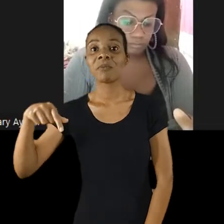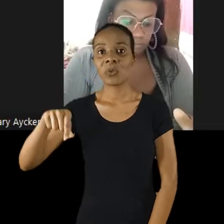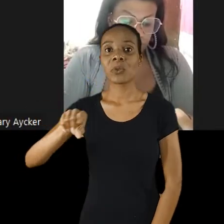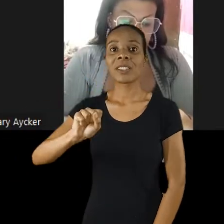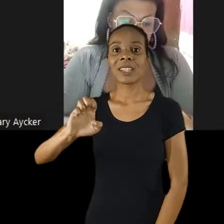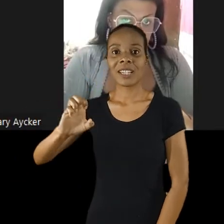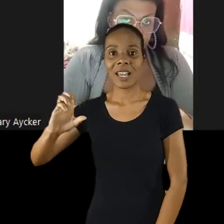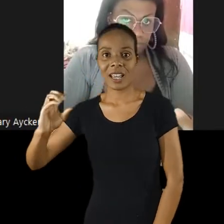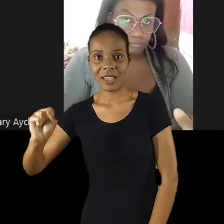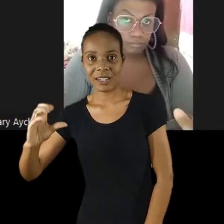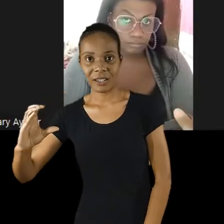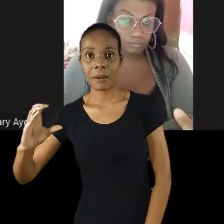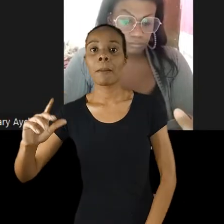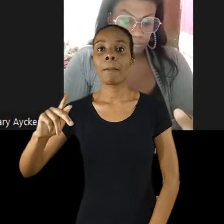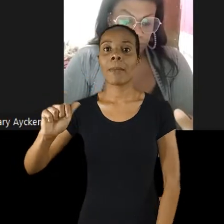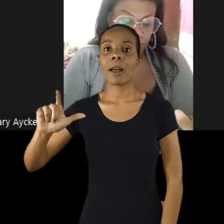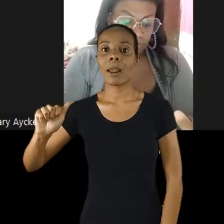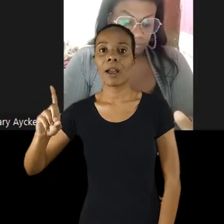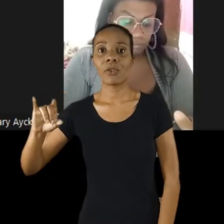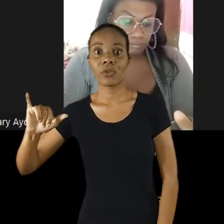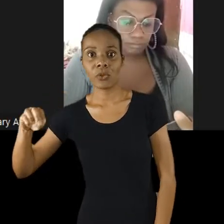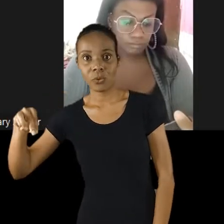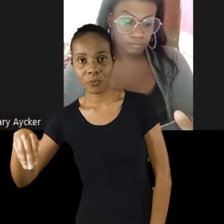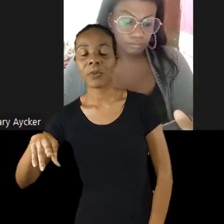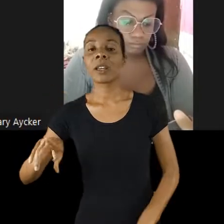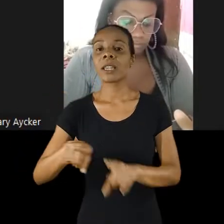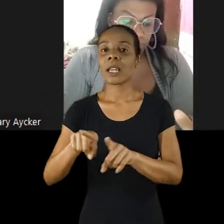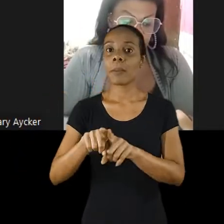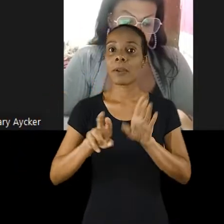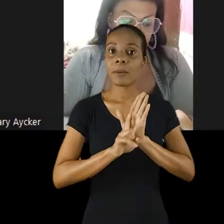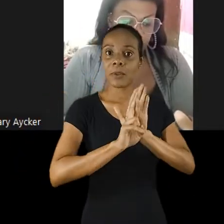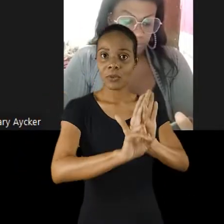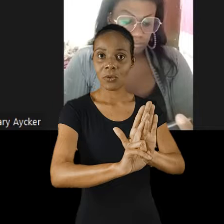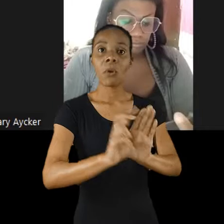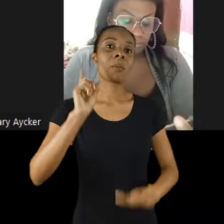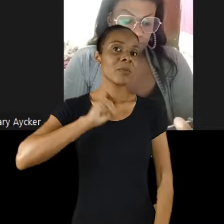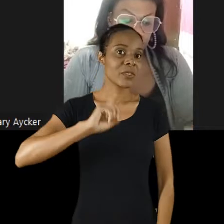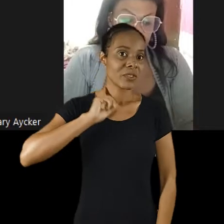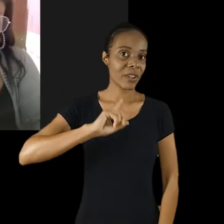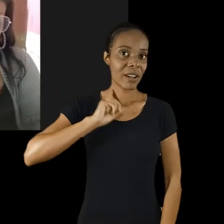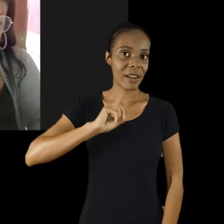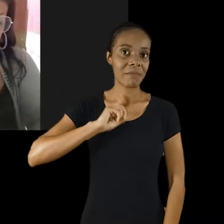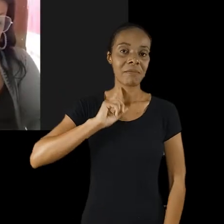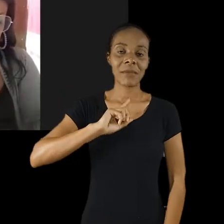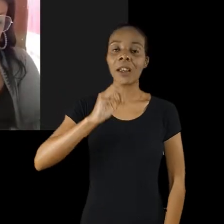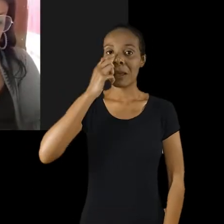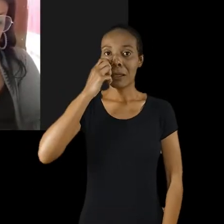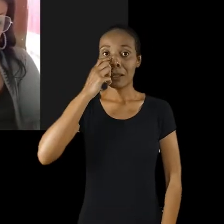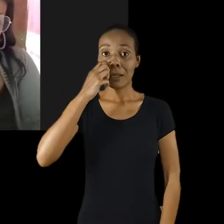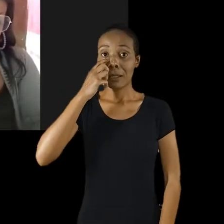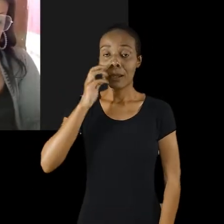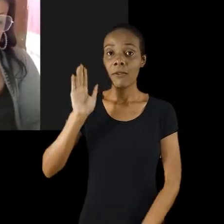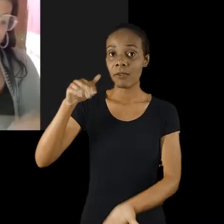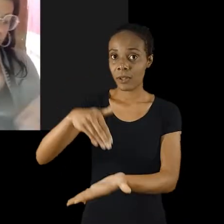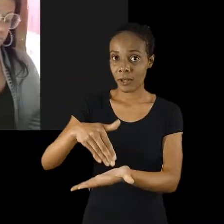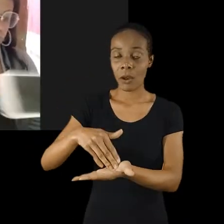também em 2019. Representou Minas Gerais nas semifinais do Campeonato Nacional de Poesia em São